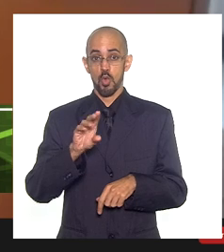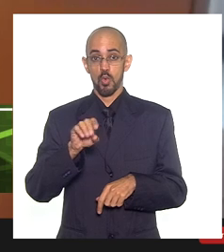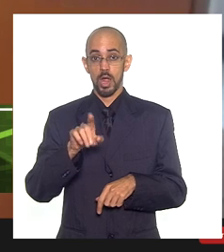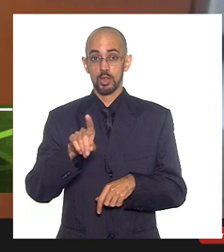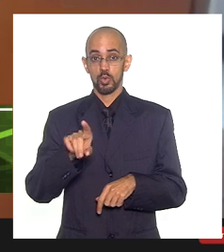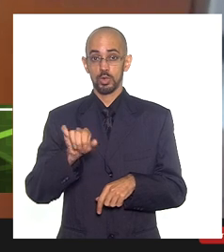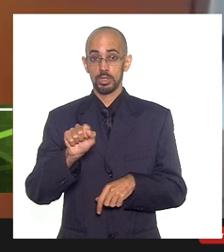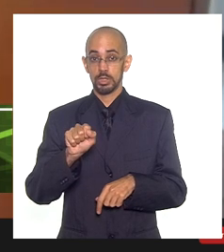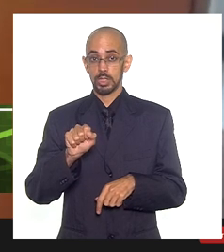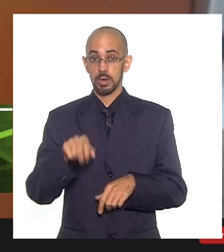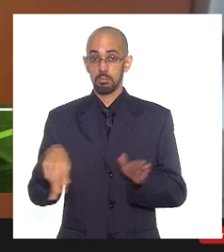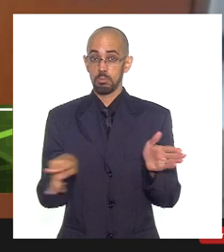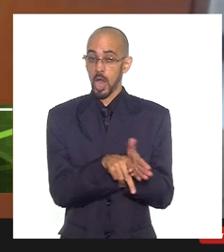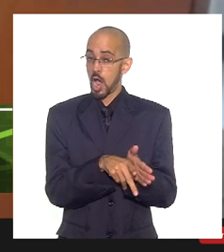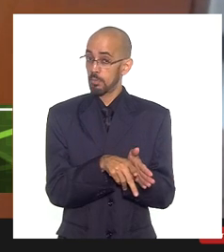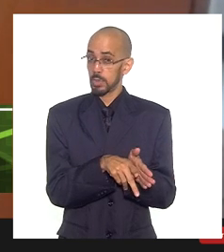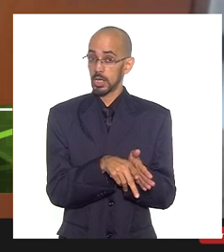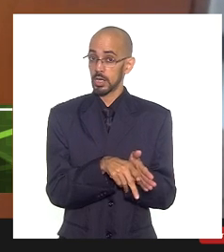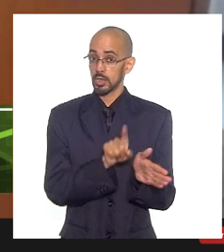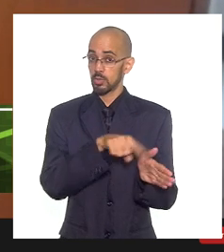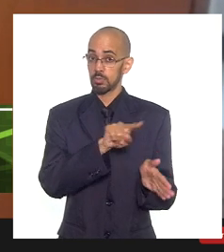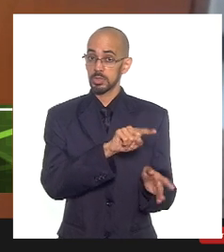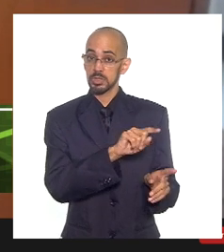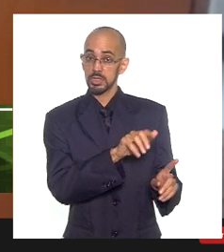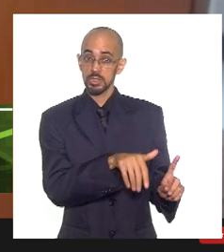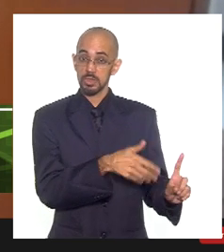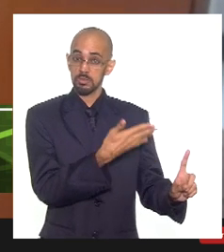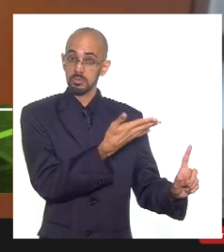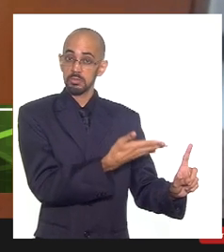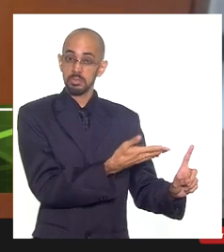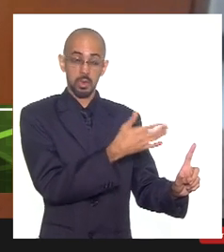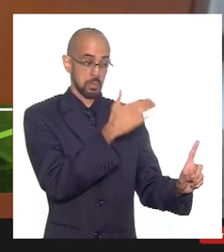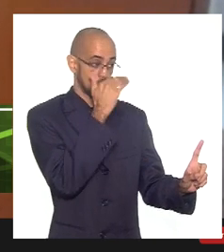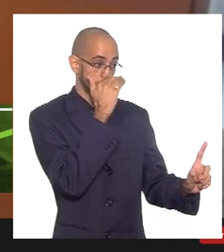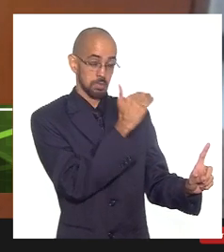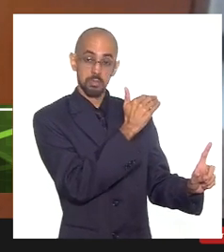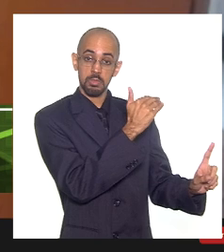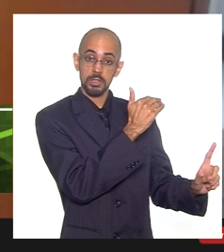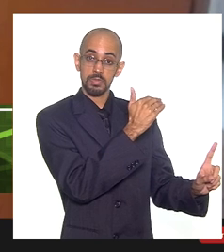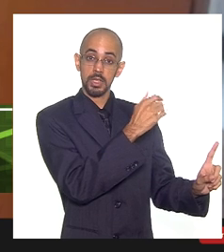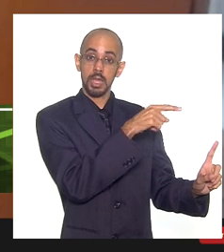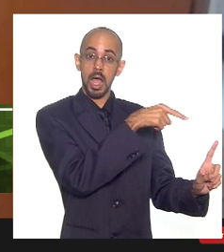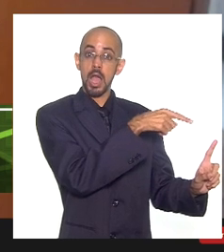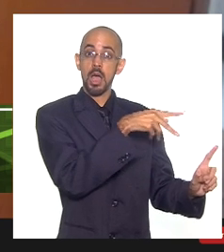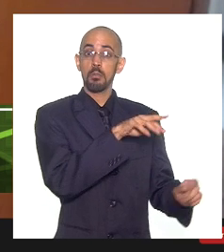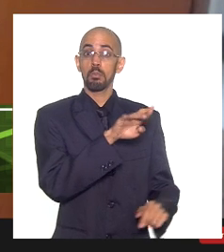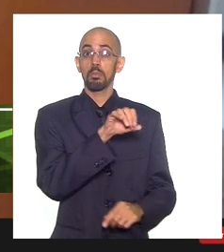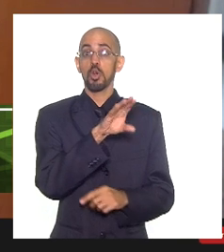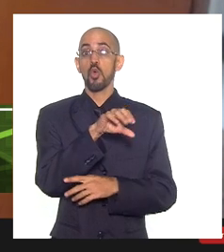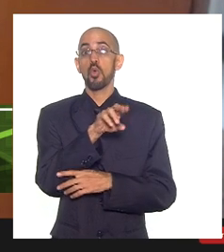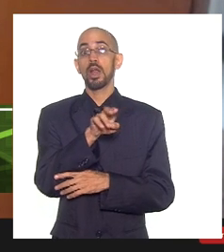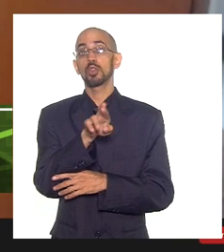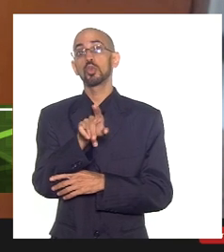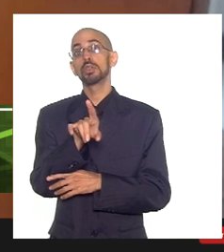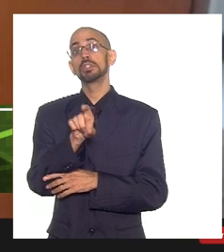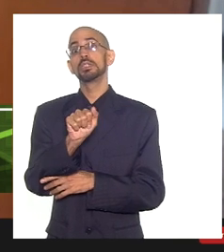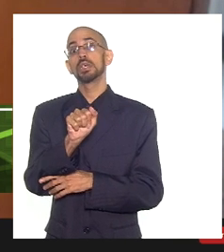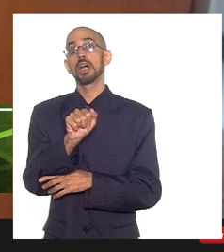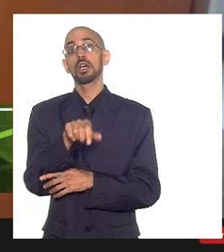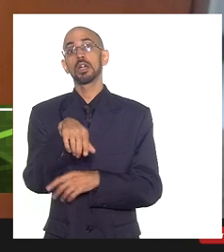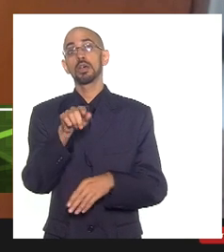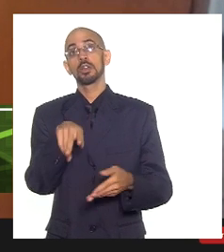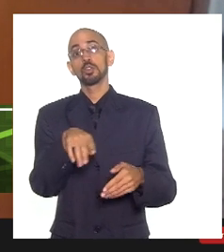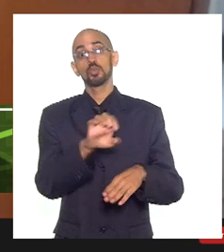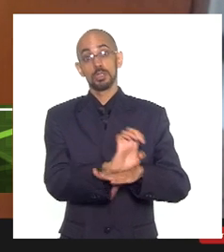procuradoria geral do estado nós entendemos que se o estado não está cumprindo o índice de